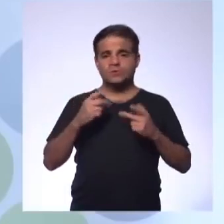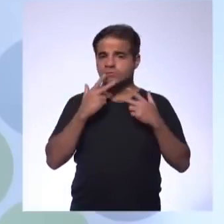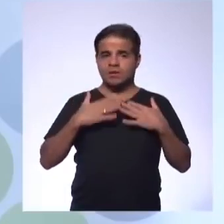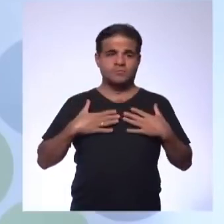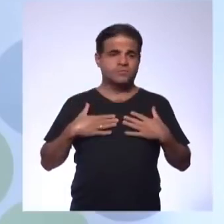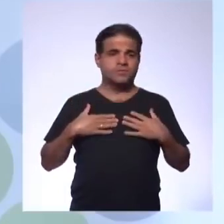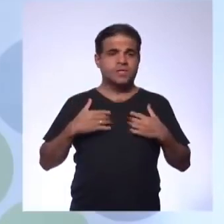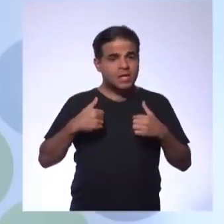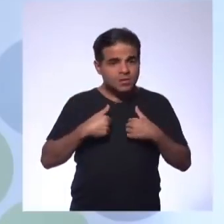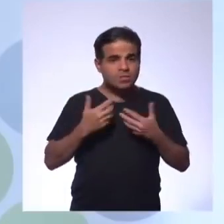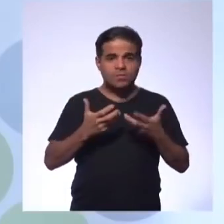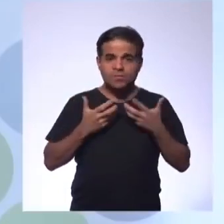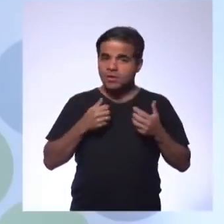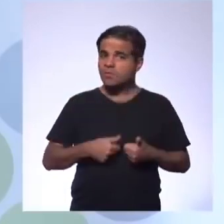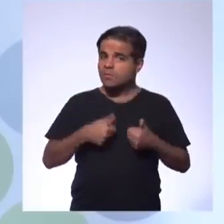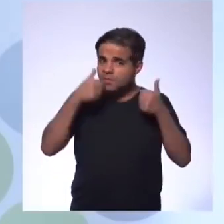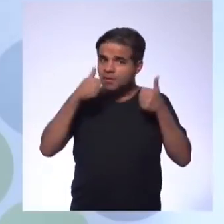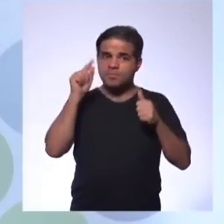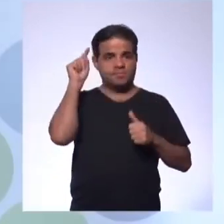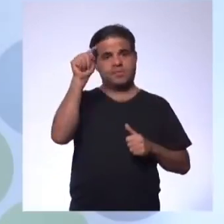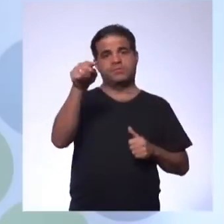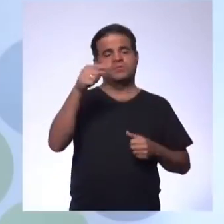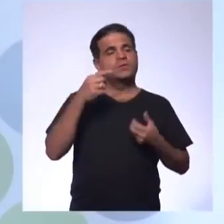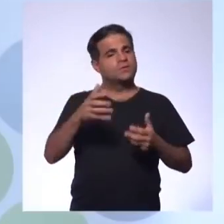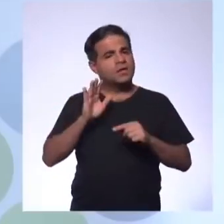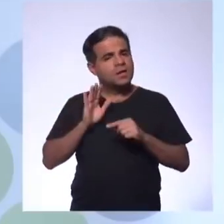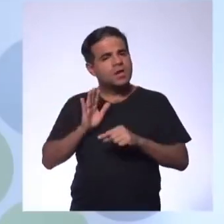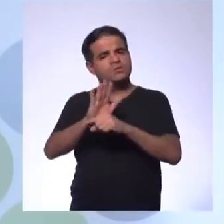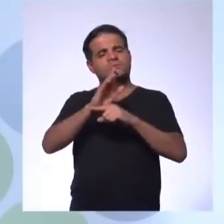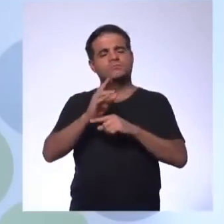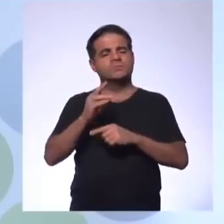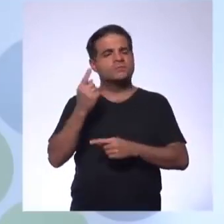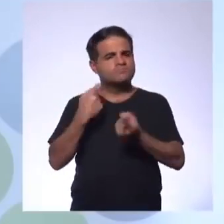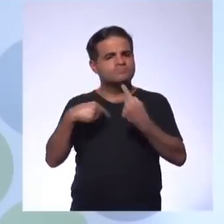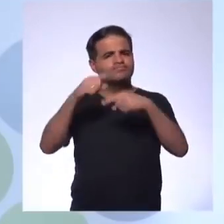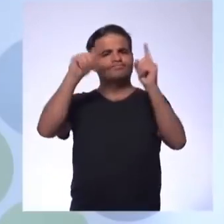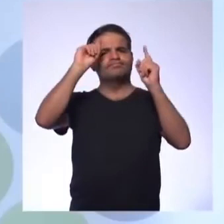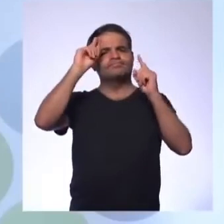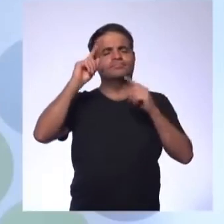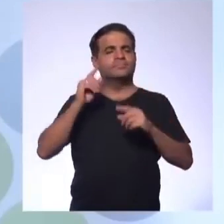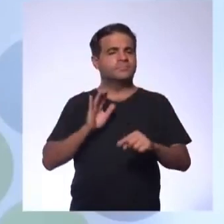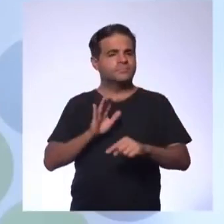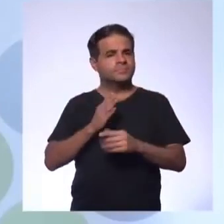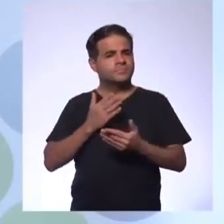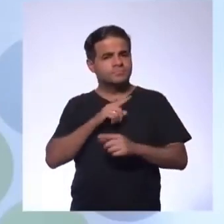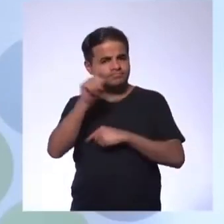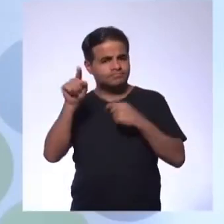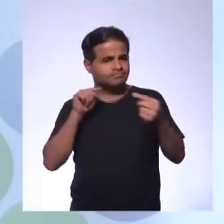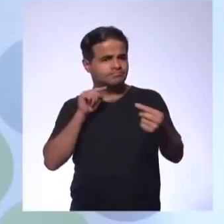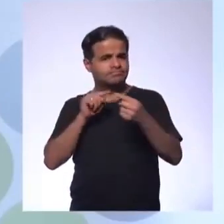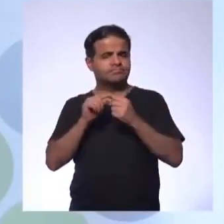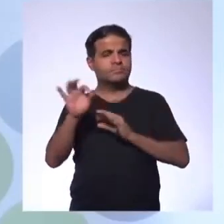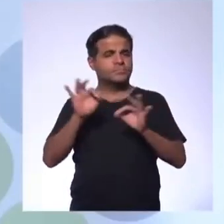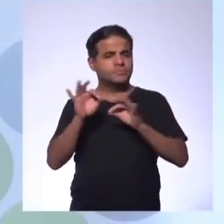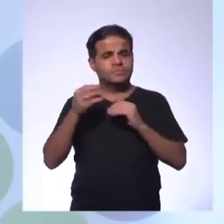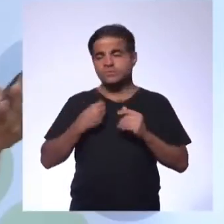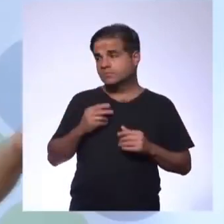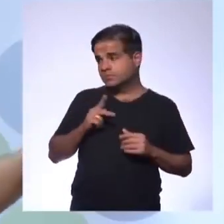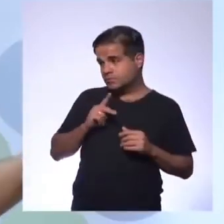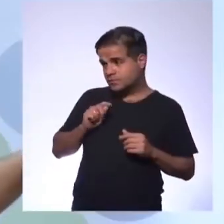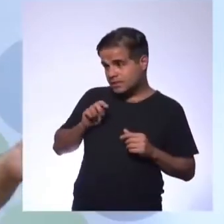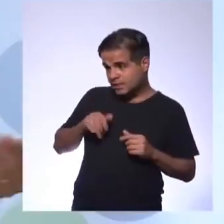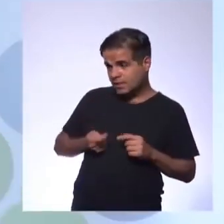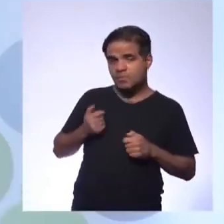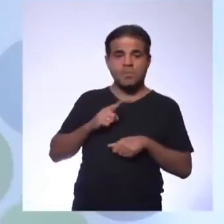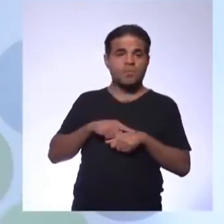mim. Eu quero o melhor para você, eu quero que você atinja seus sonhos, eu quero que você atinja seus objetivos, o seu projeto de vida. A professora Tayana conhece há